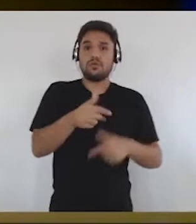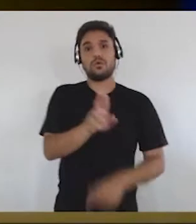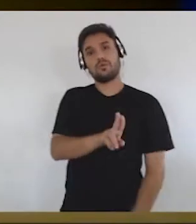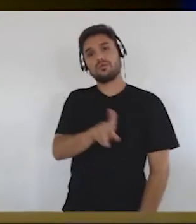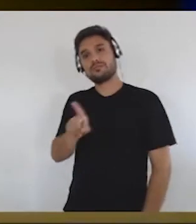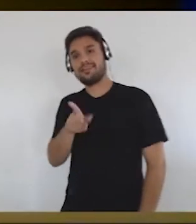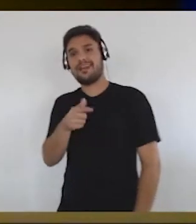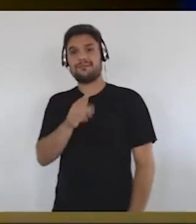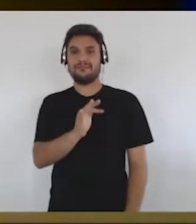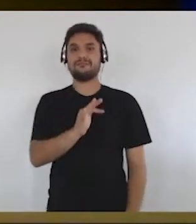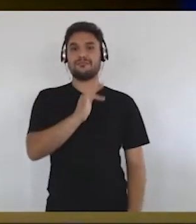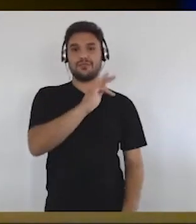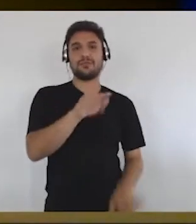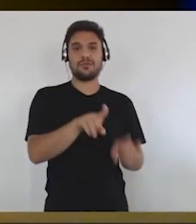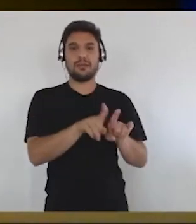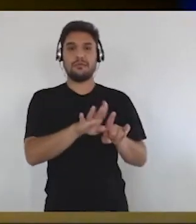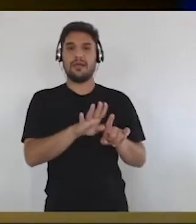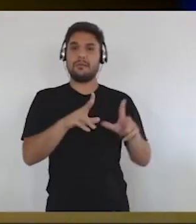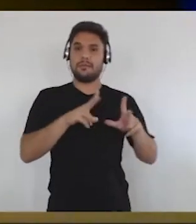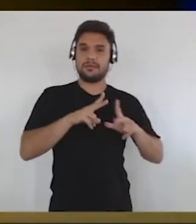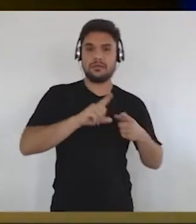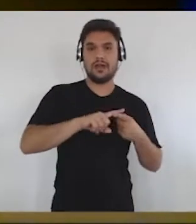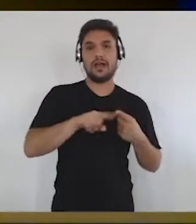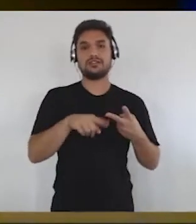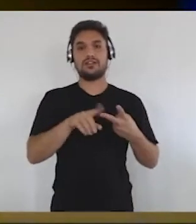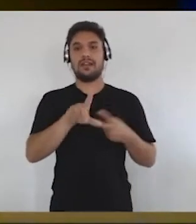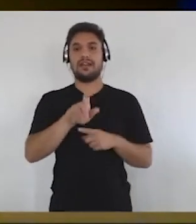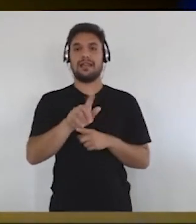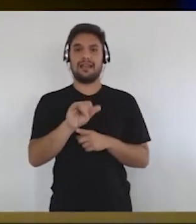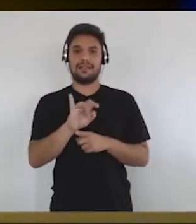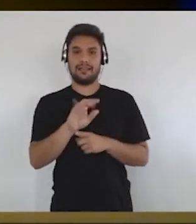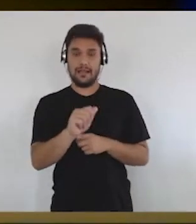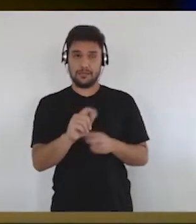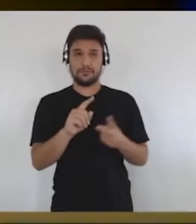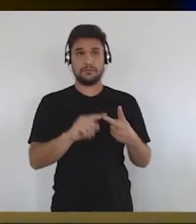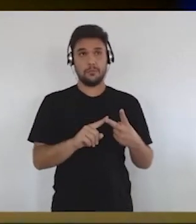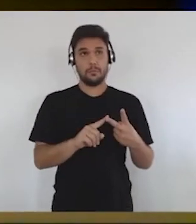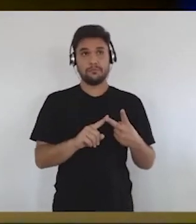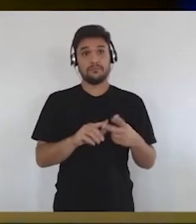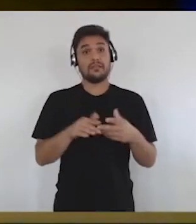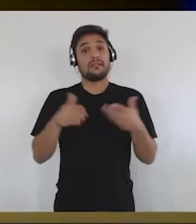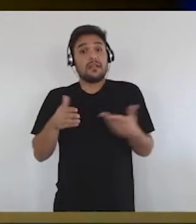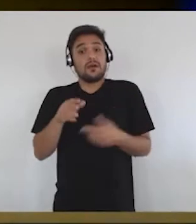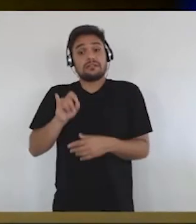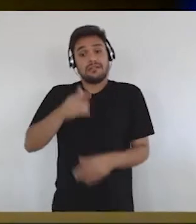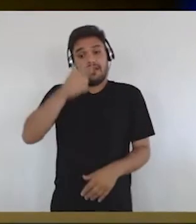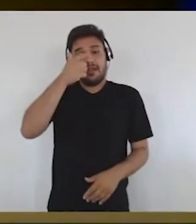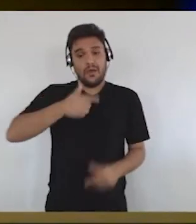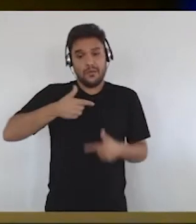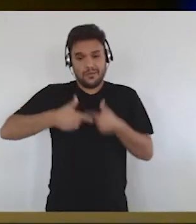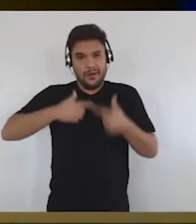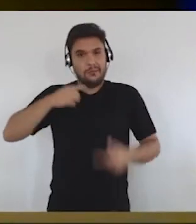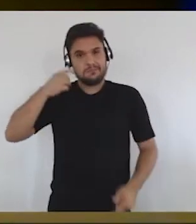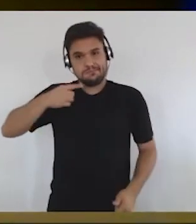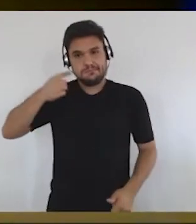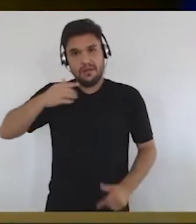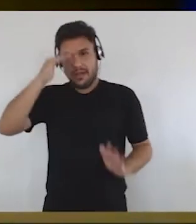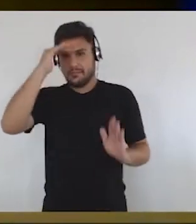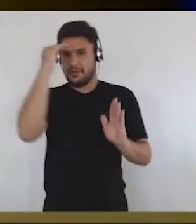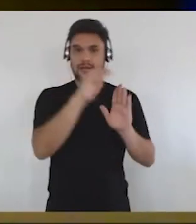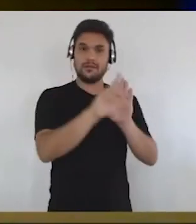concretização dos princípios da impessoalidade e legalidade. Então, quando a gente público agir em estrito cumprimento da